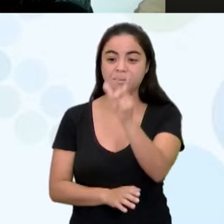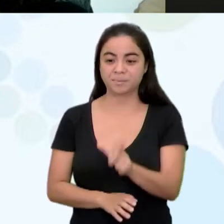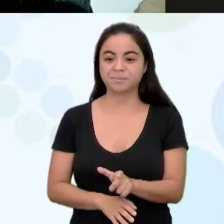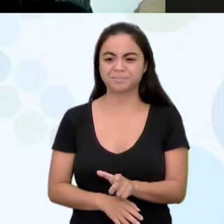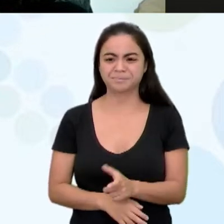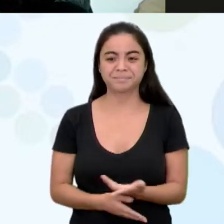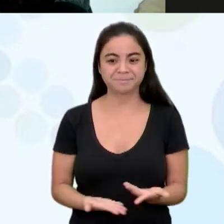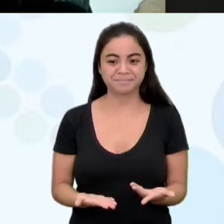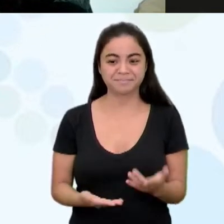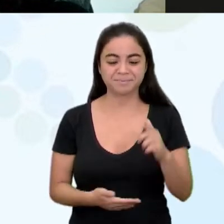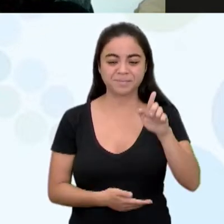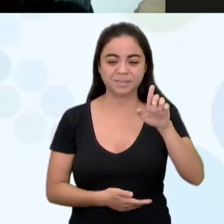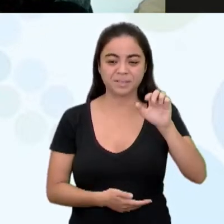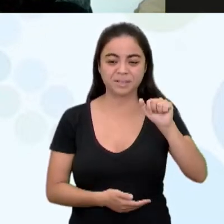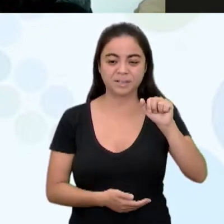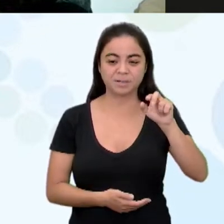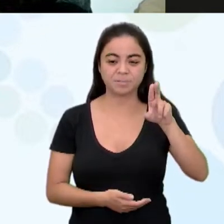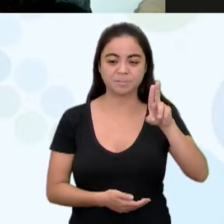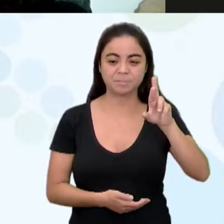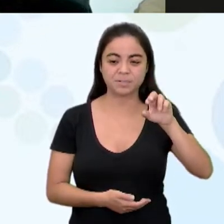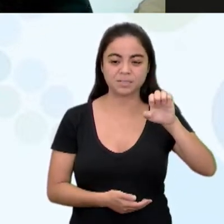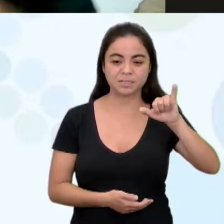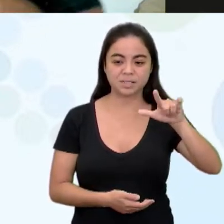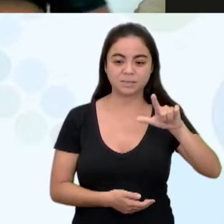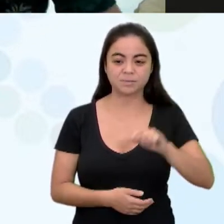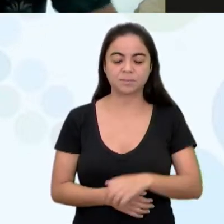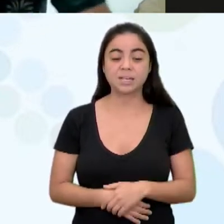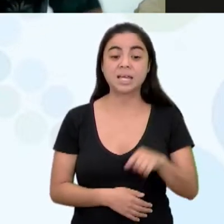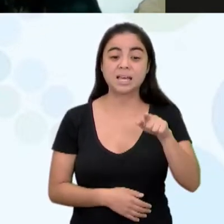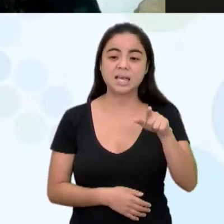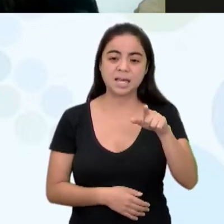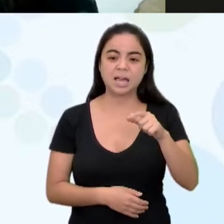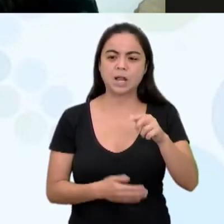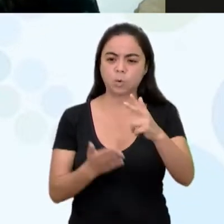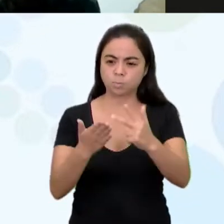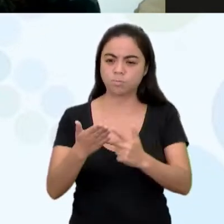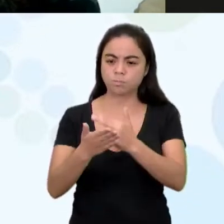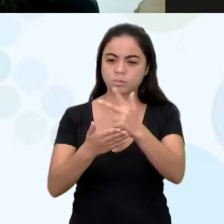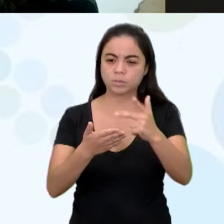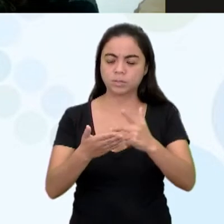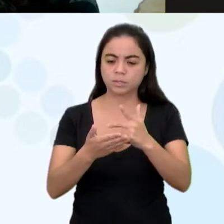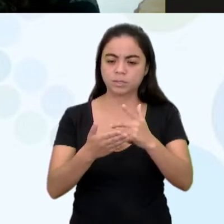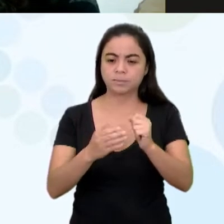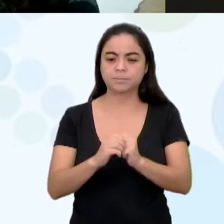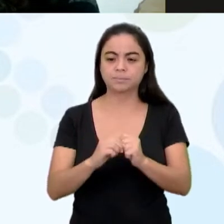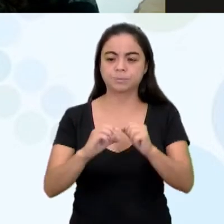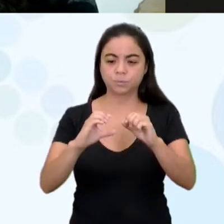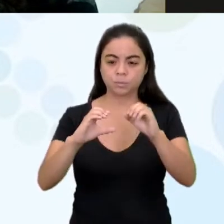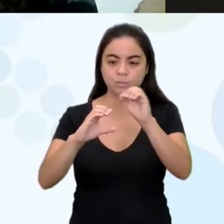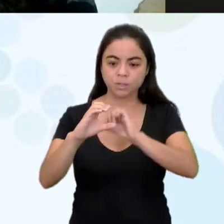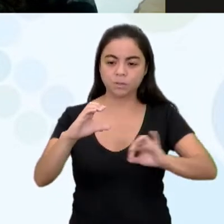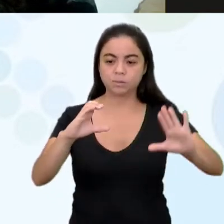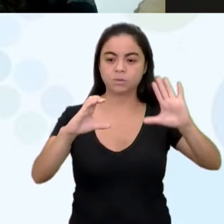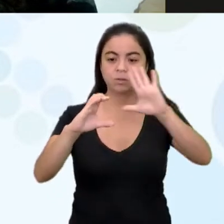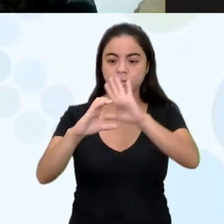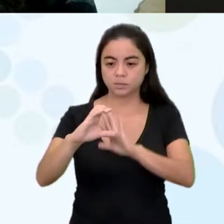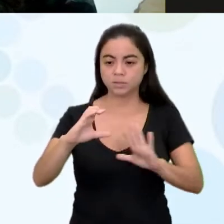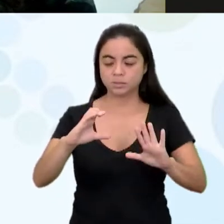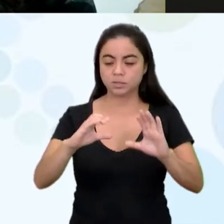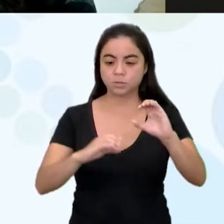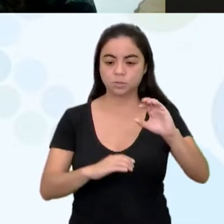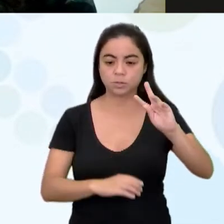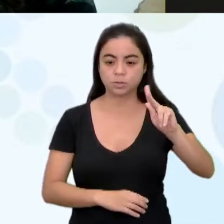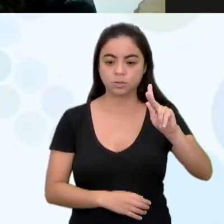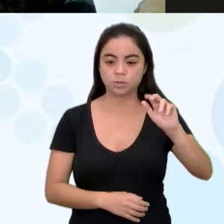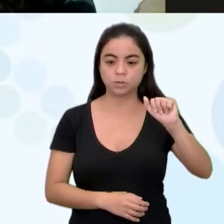o Gabriel Renner eu não apresentei devidamente. Ele é um chargista, né? Então a arte dele, o material dele que eu falei que está nos jornais, são as